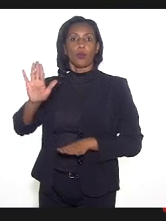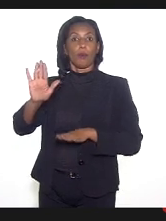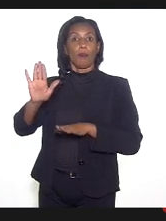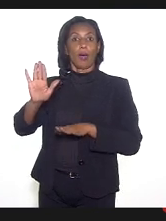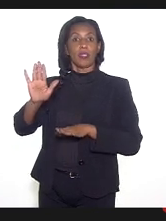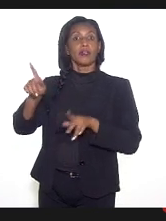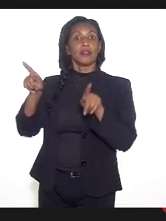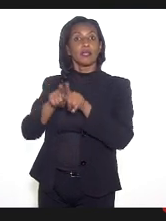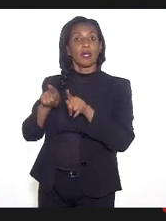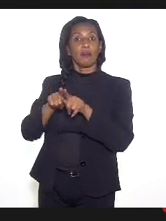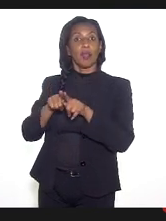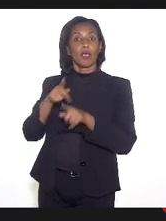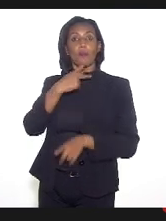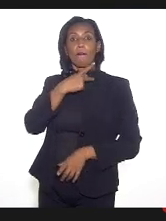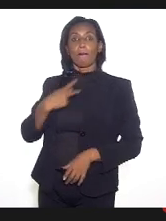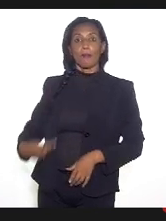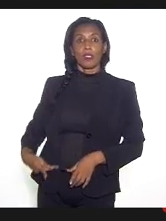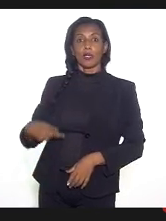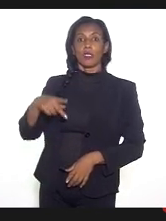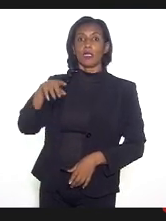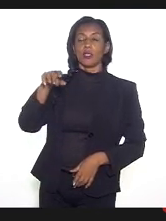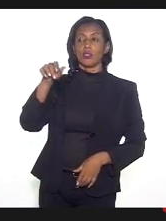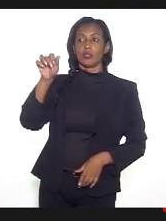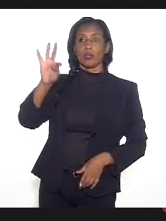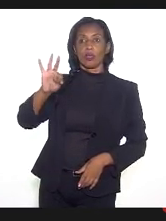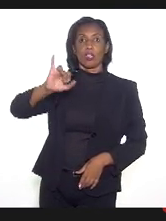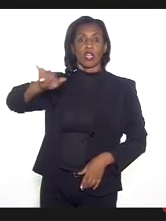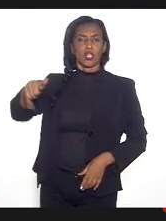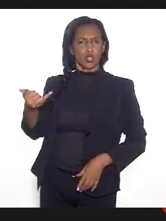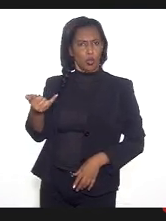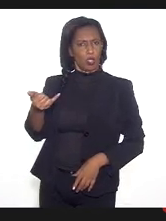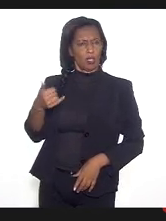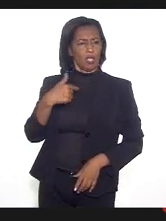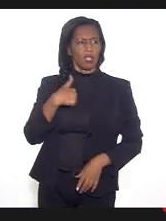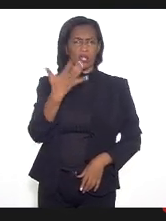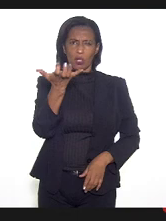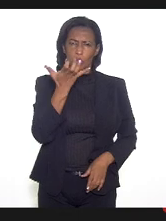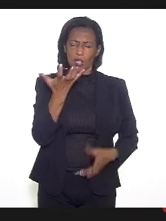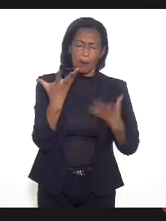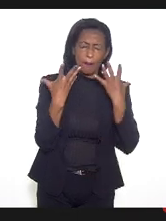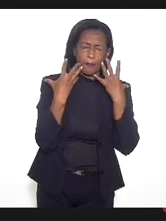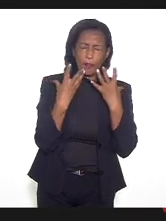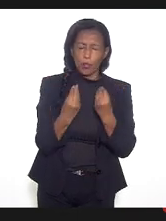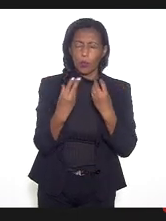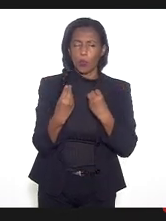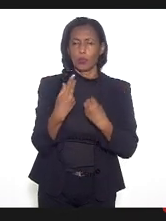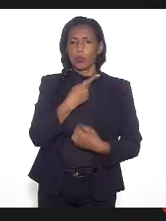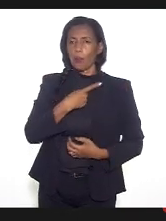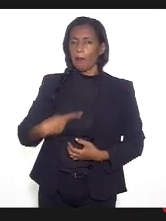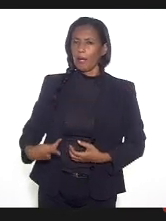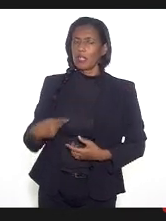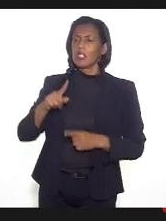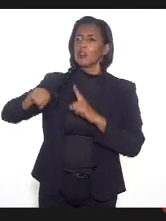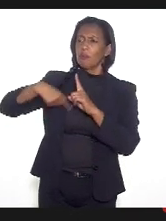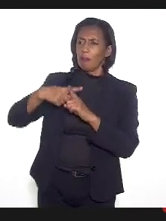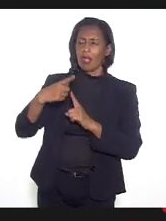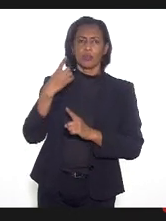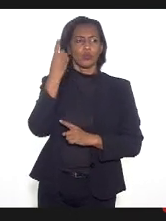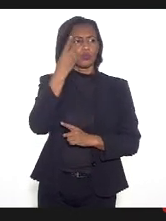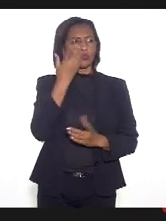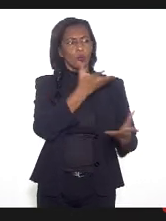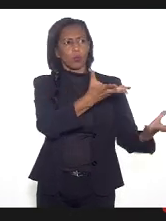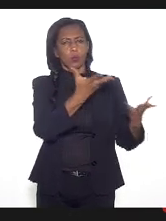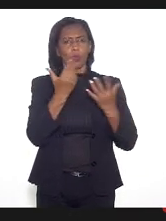do TJ, que já tem data marcada. Eu gostaria muito que Vossa Excelência e os demais deputados